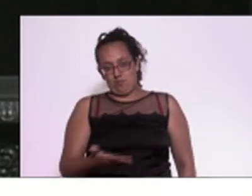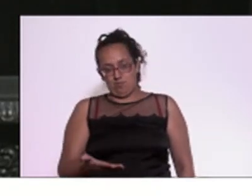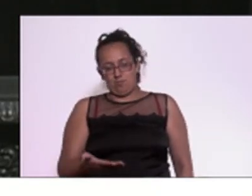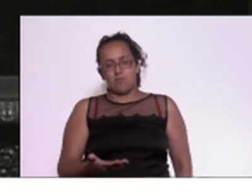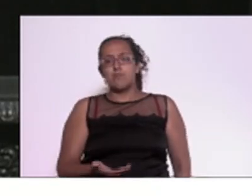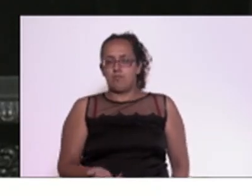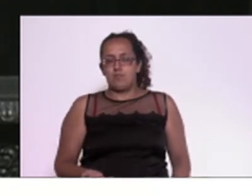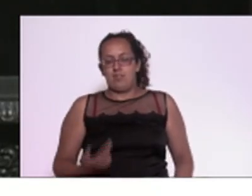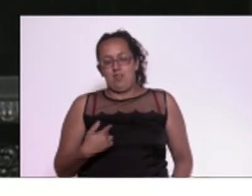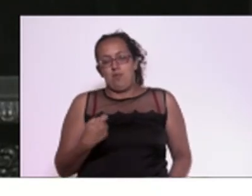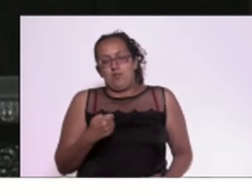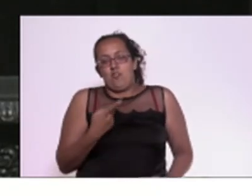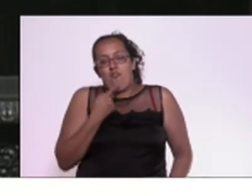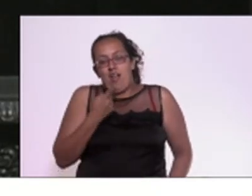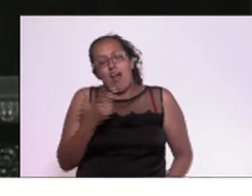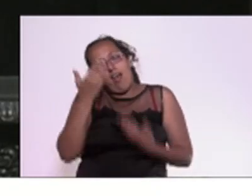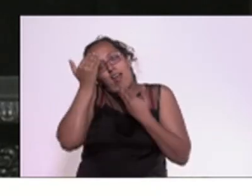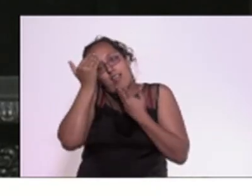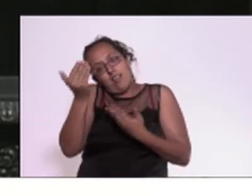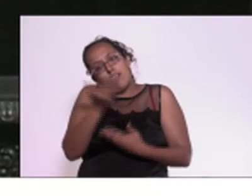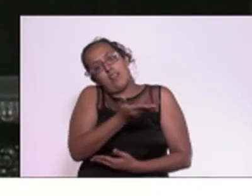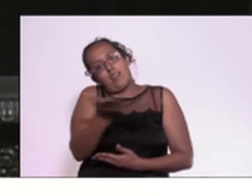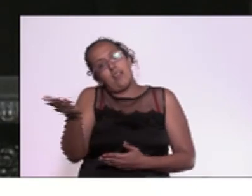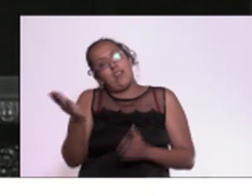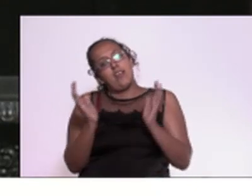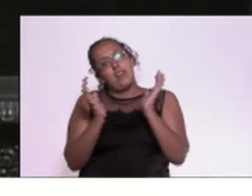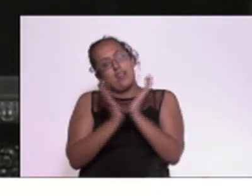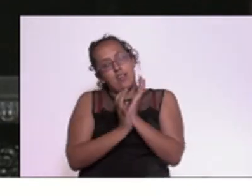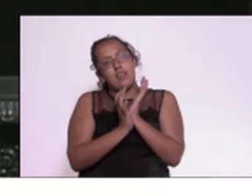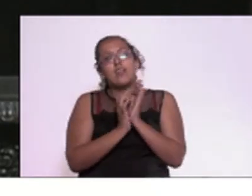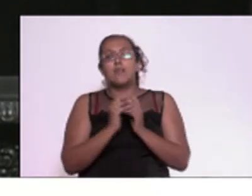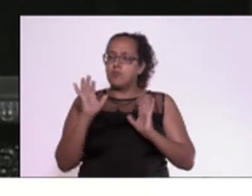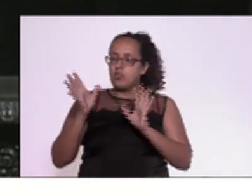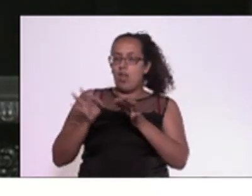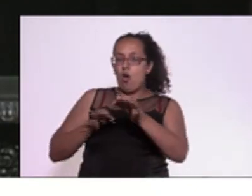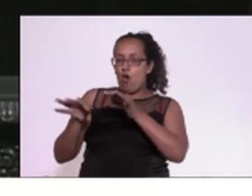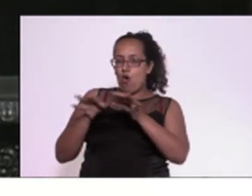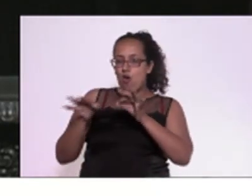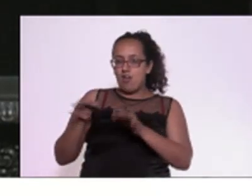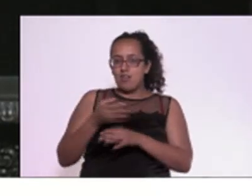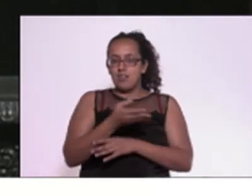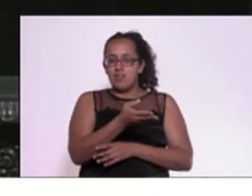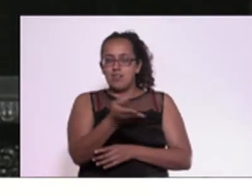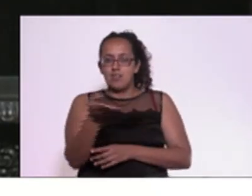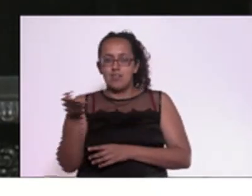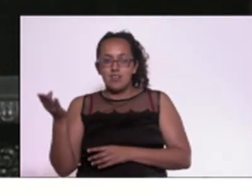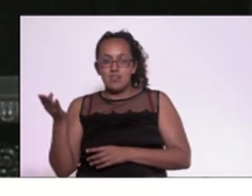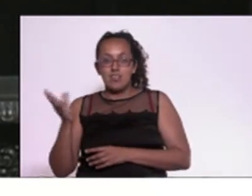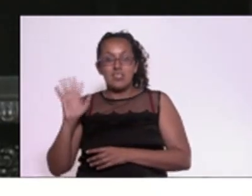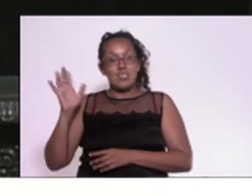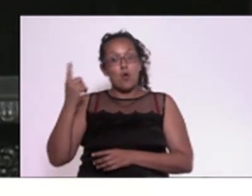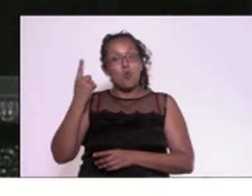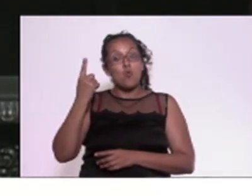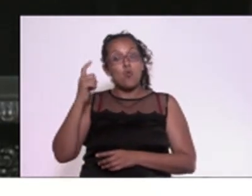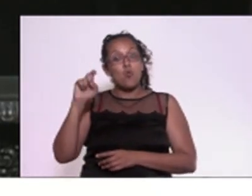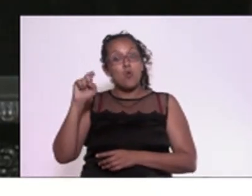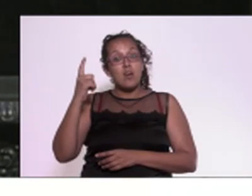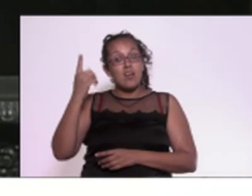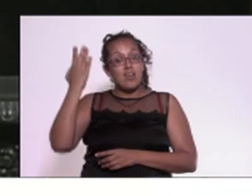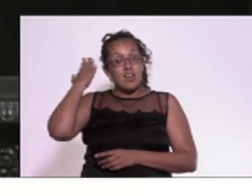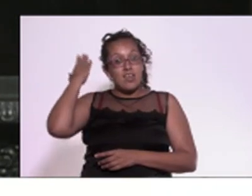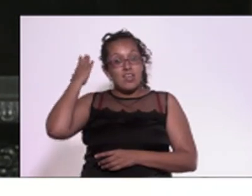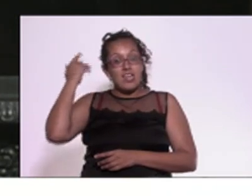bairro com construção em sistema de mutirão, porém com rede de esgoto e água, uma escola com aulas de artes e